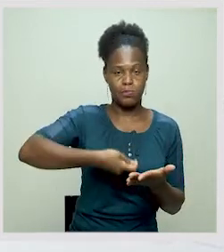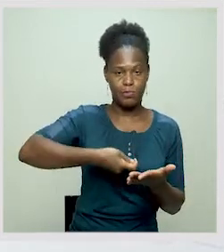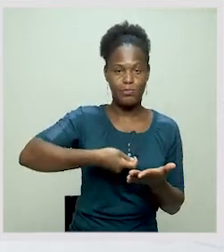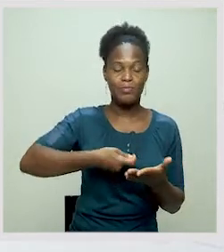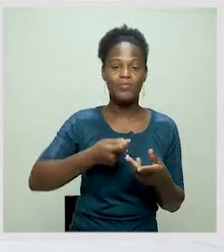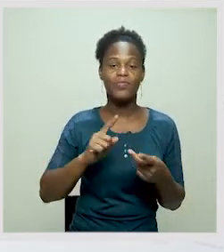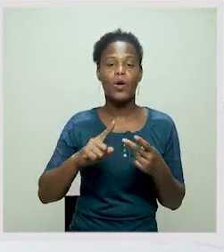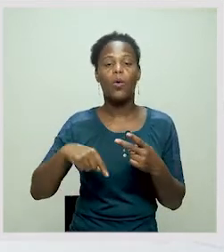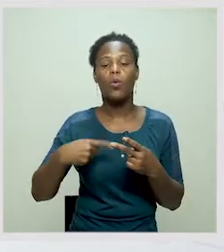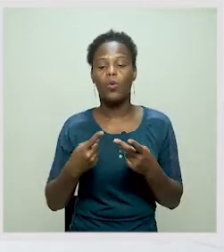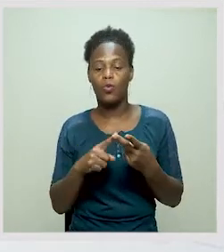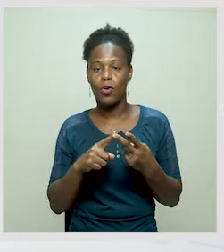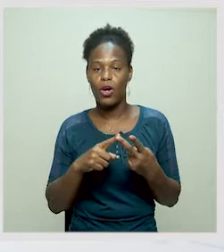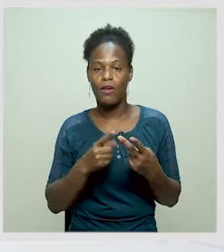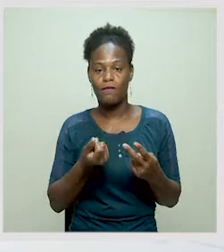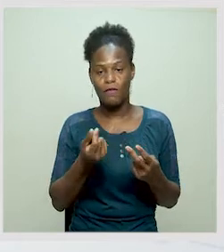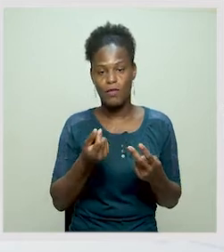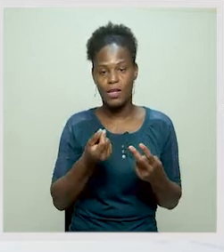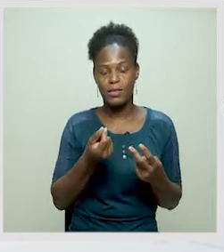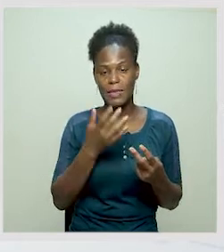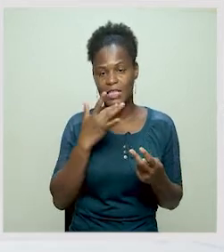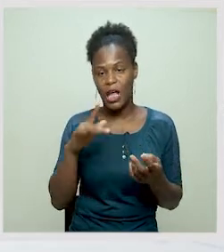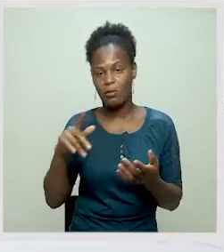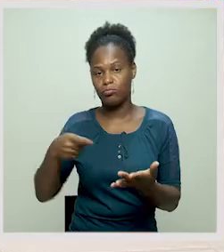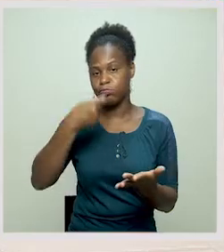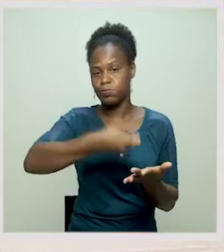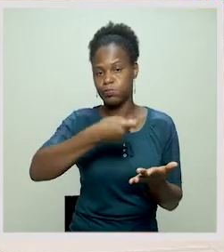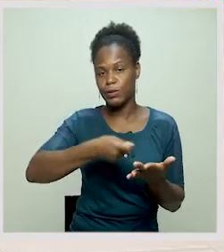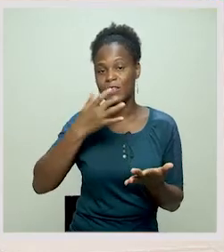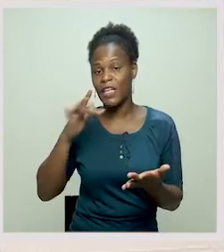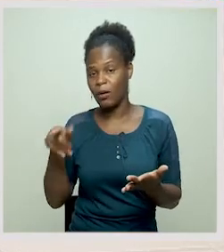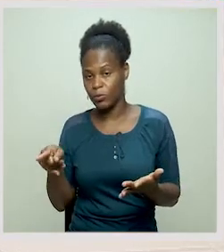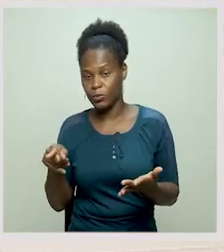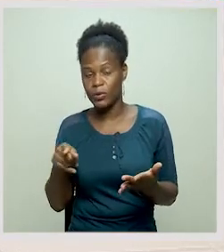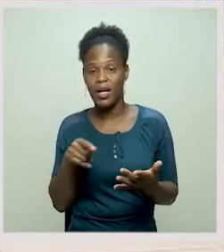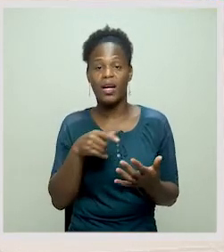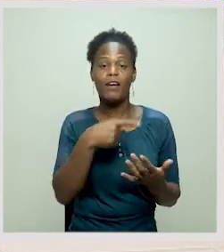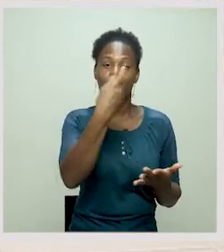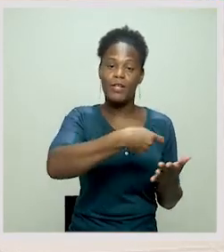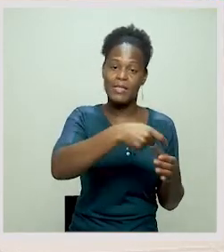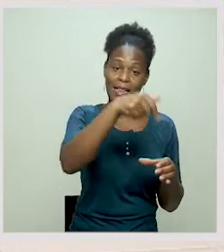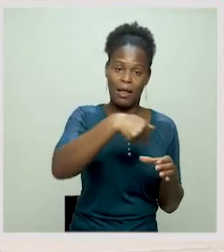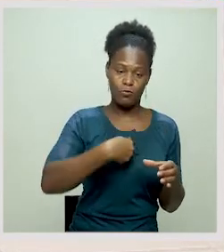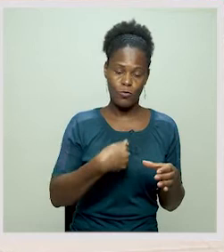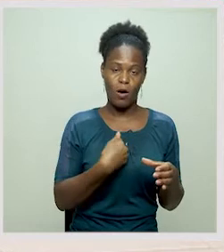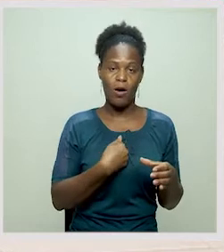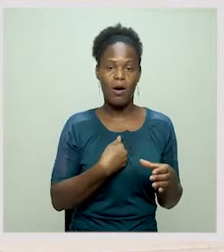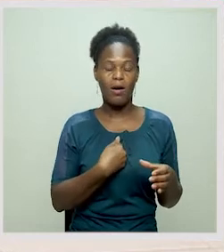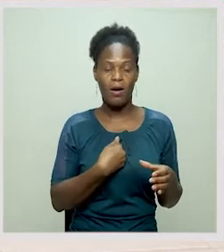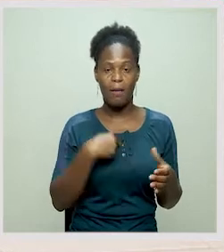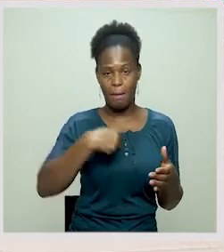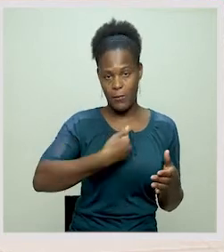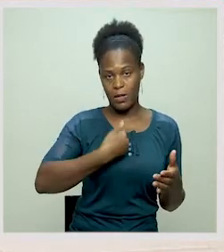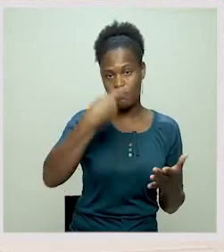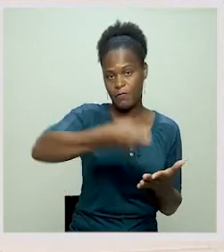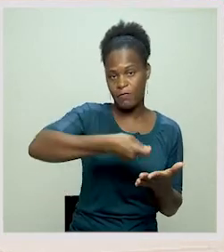autofinanciamento, e o financiamento externo. O financiamento interno ou autofinanciamento é